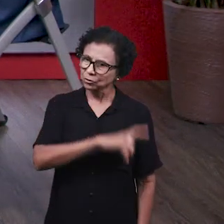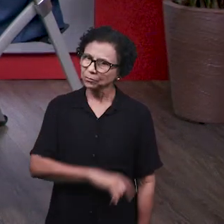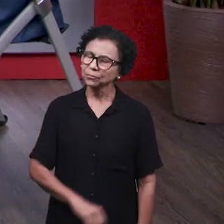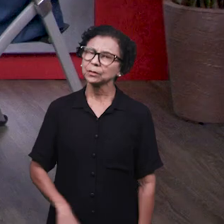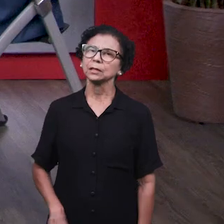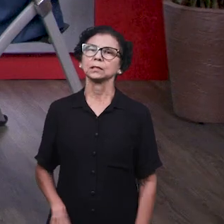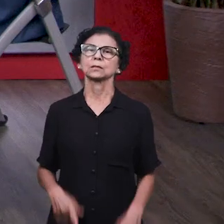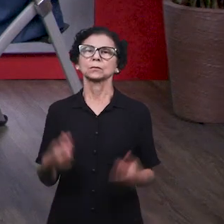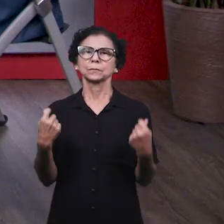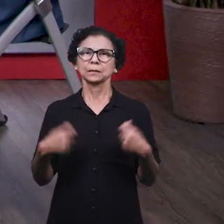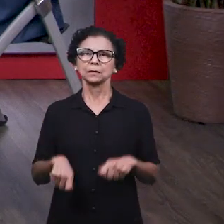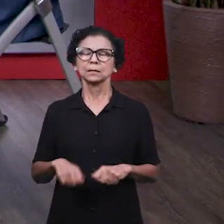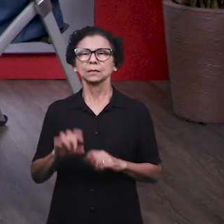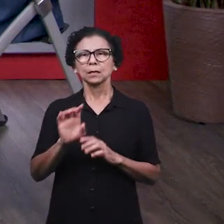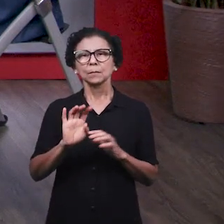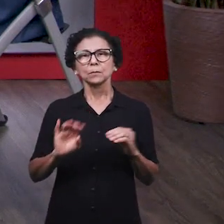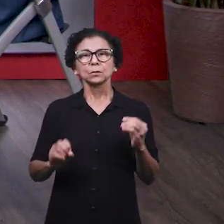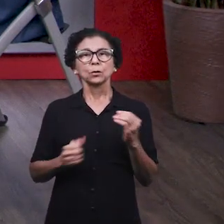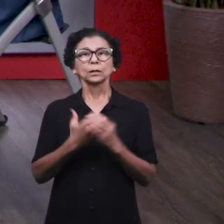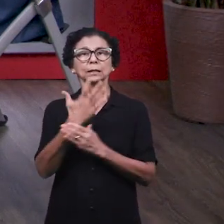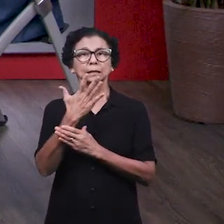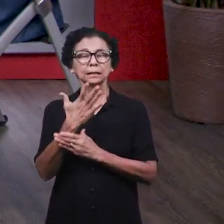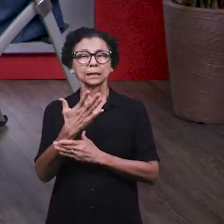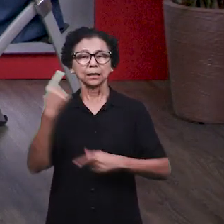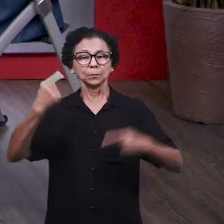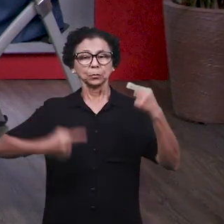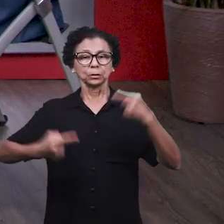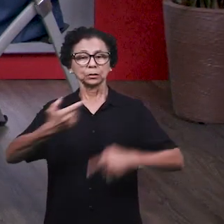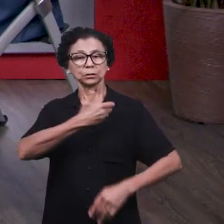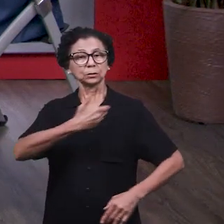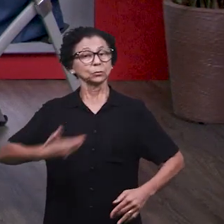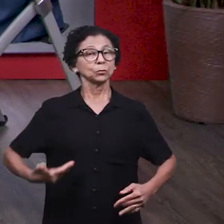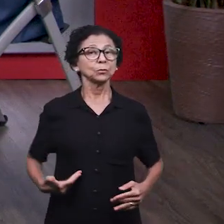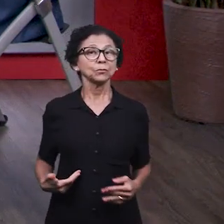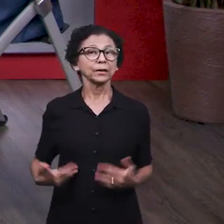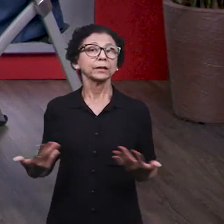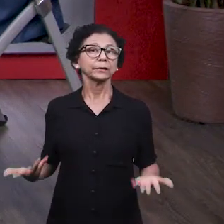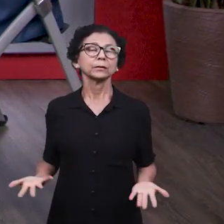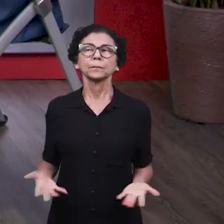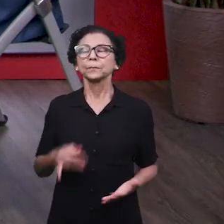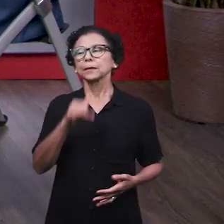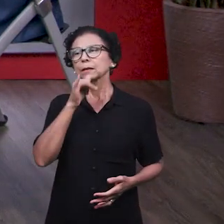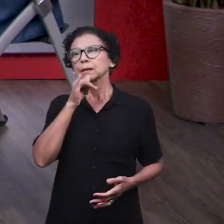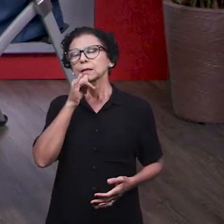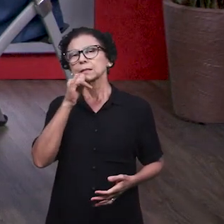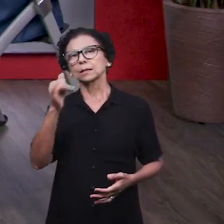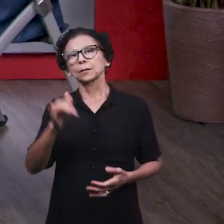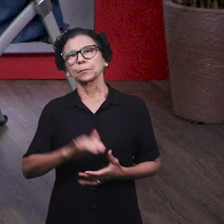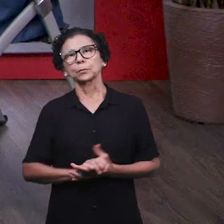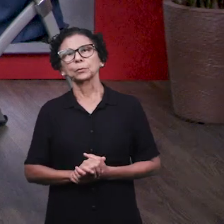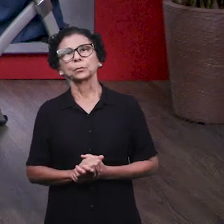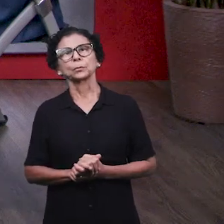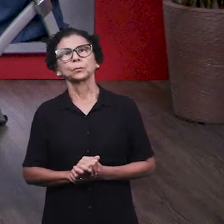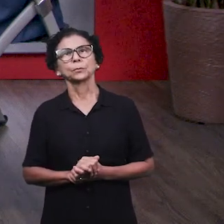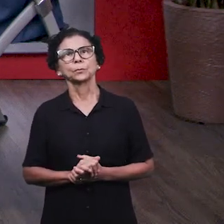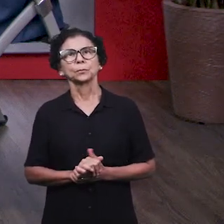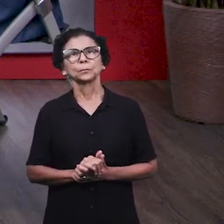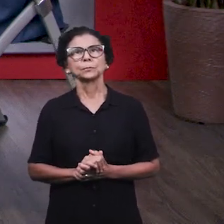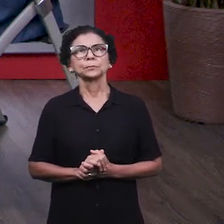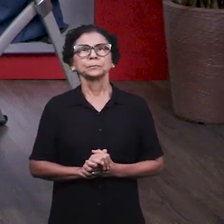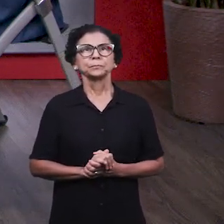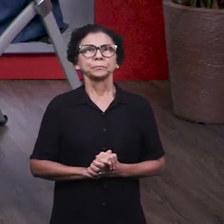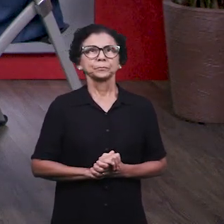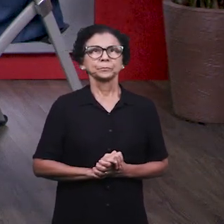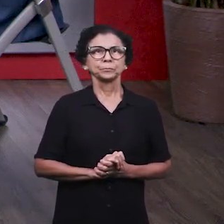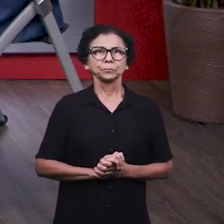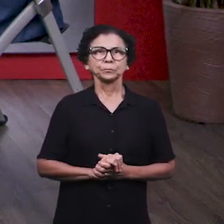políticas públicas, porque através das políticas públicas, o que me impressionou, por exemplo, quando eu criei o botão do pânico,